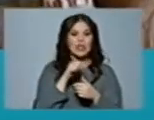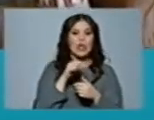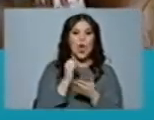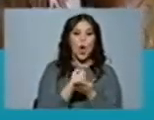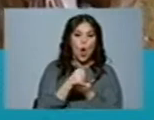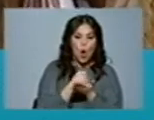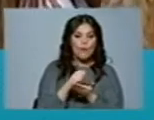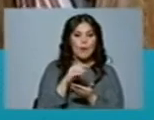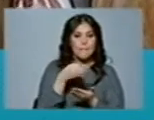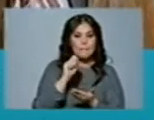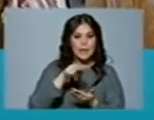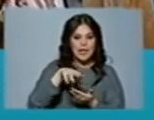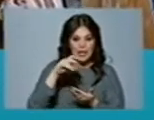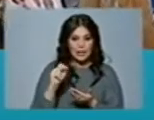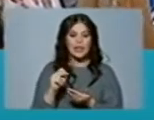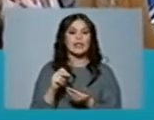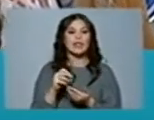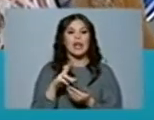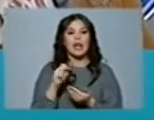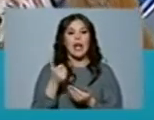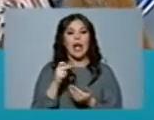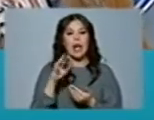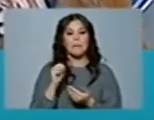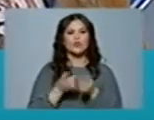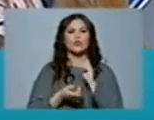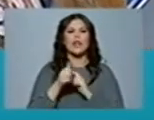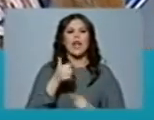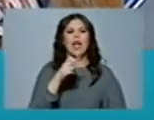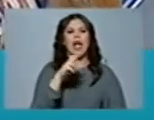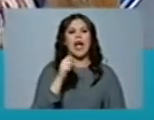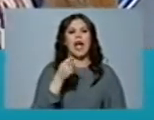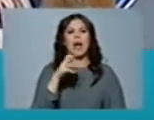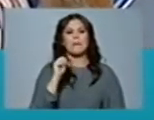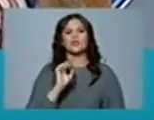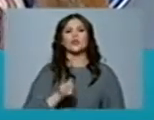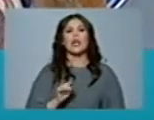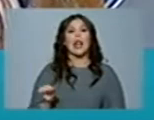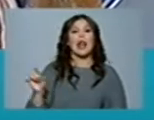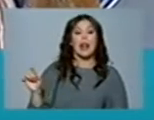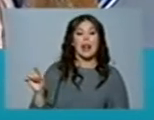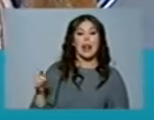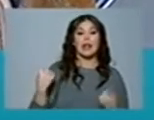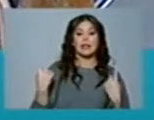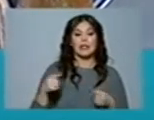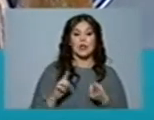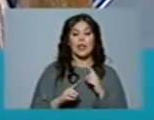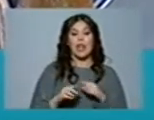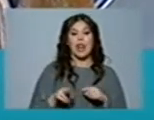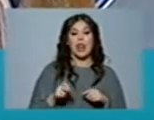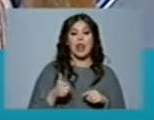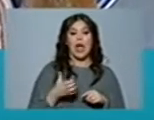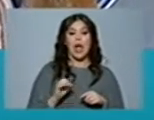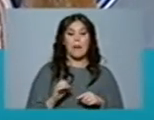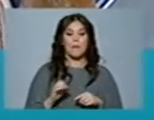Chaves buscar. Duas rabas, que é? Raba é este. Portanto, aqui nós temos, trouxemos o nabo, porque a